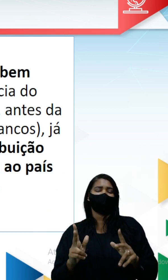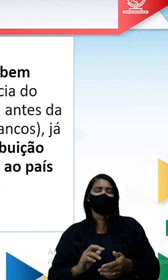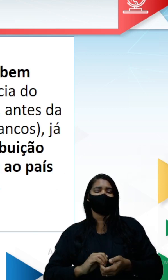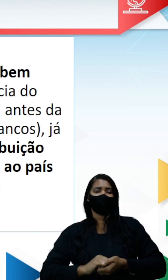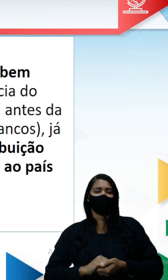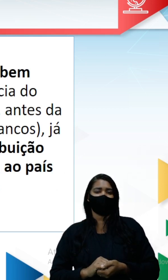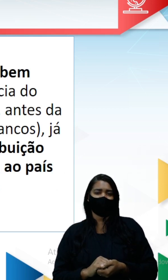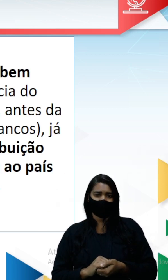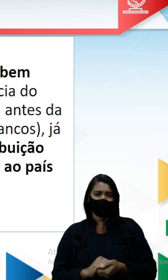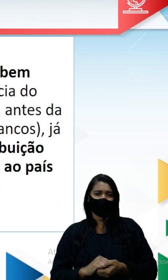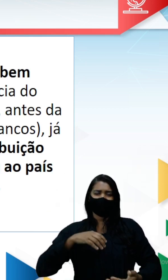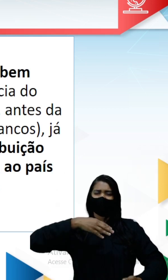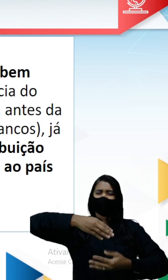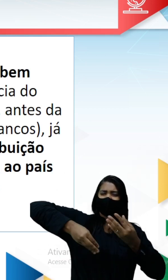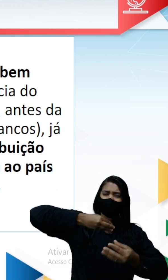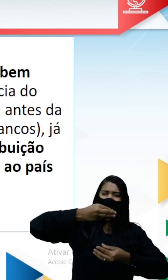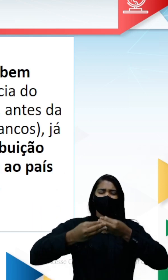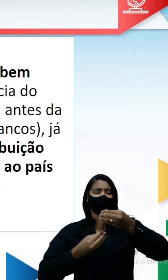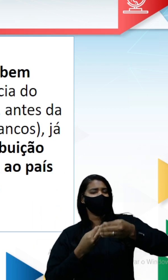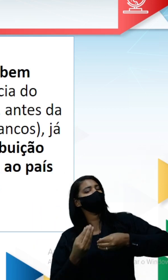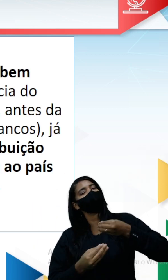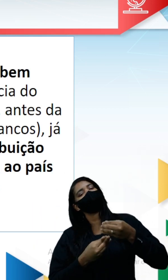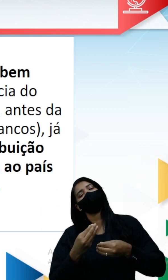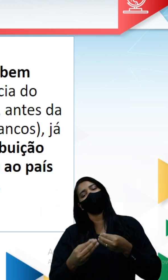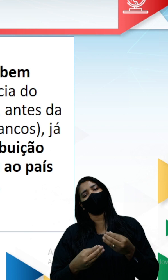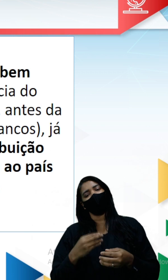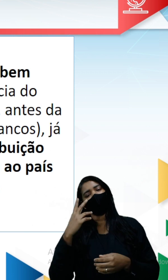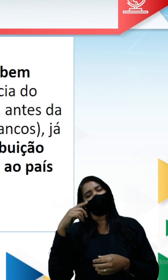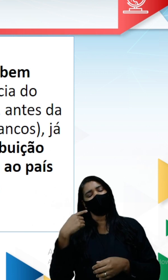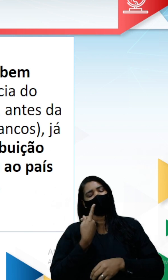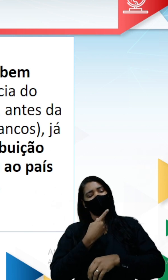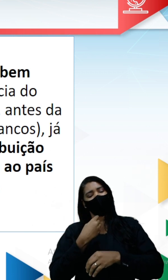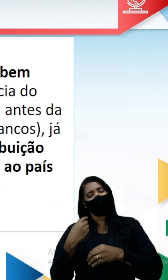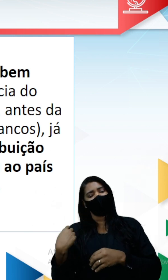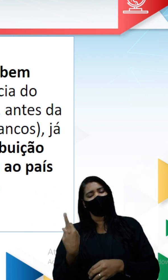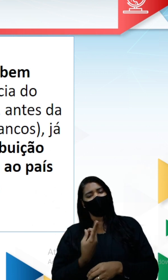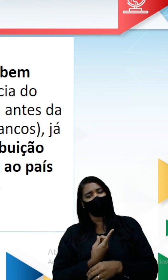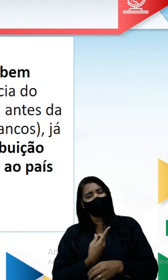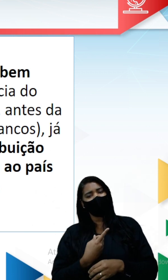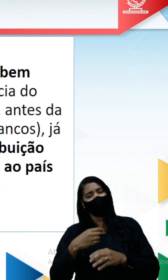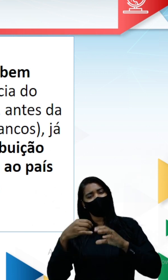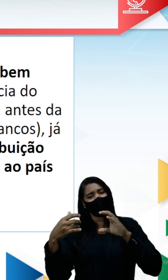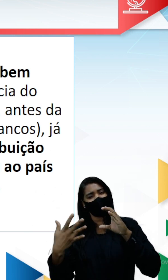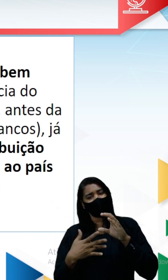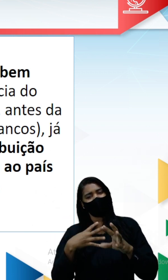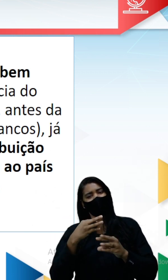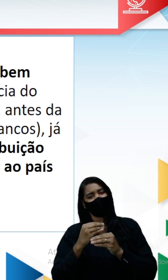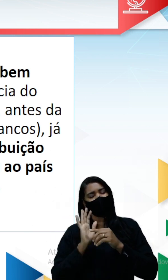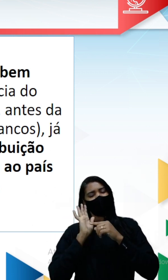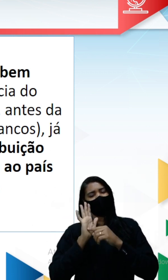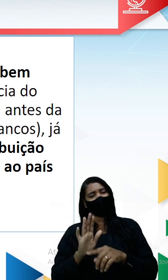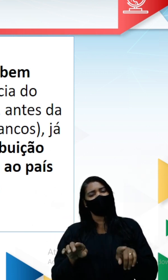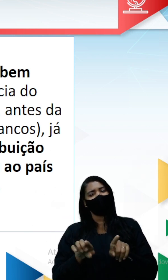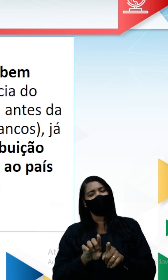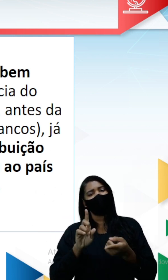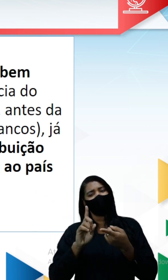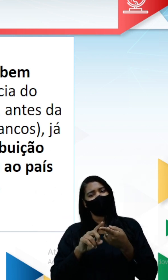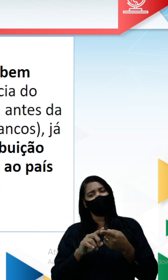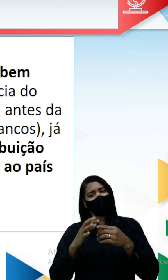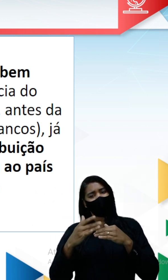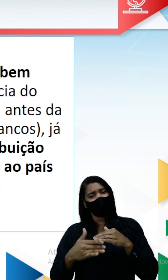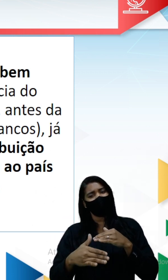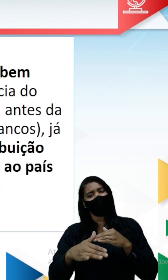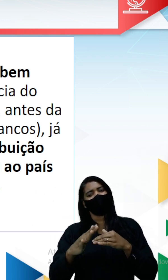diversificada, bem misturada mesmo. Linda, né? Essa nossa mistura. Essa característica, meus amores, é consequência do processo